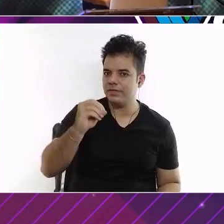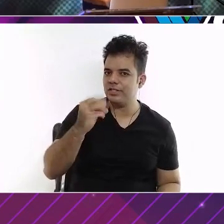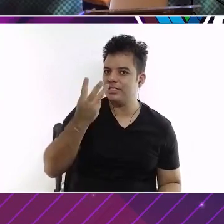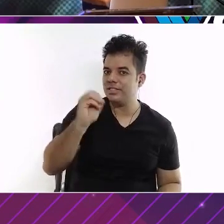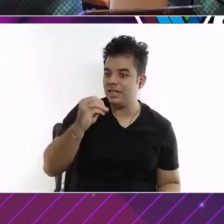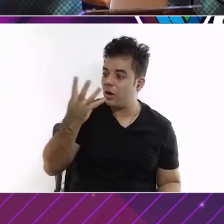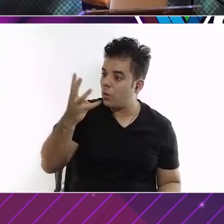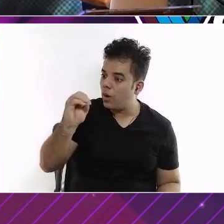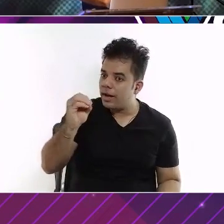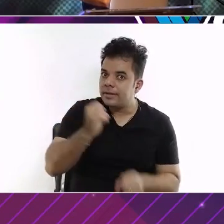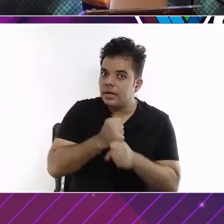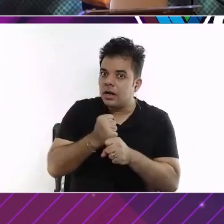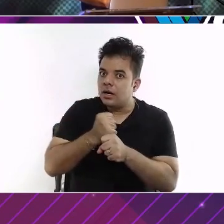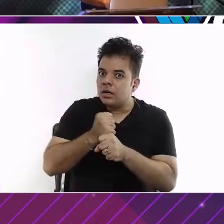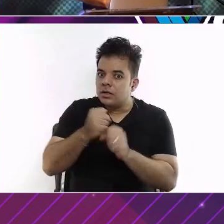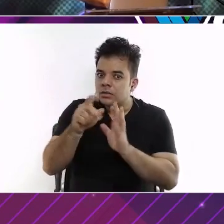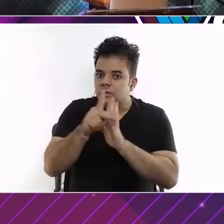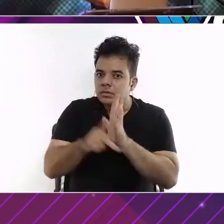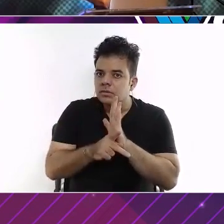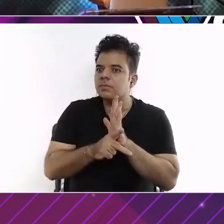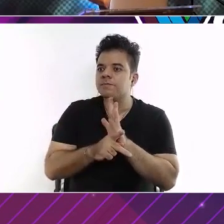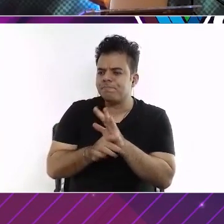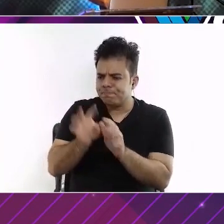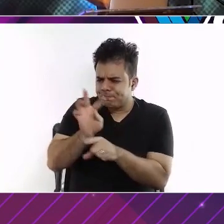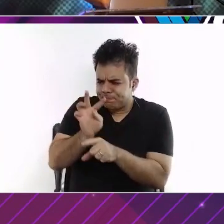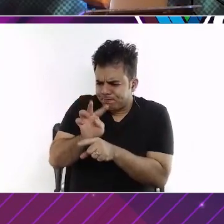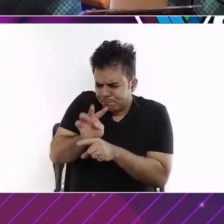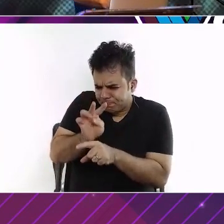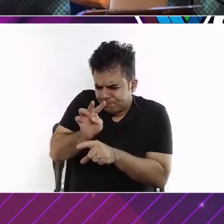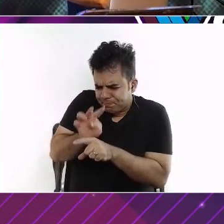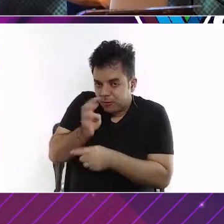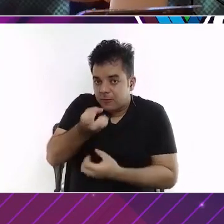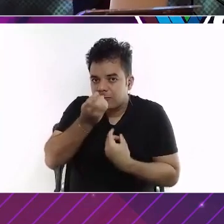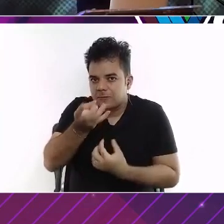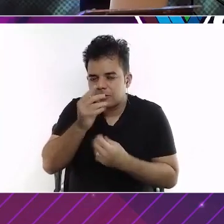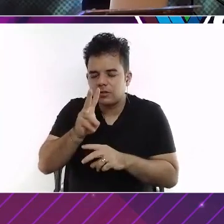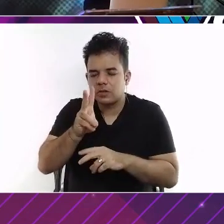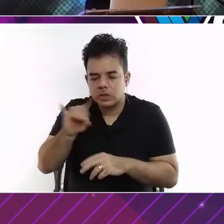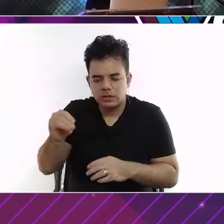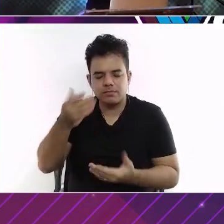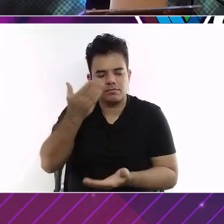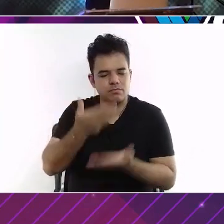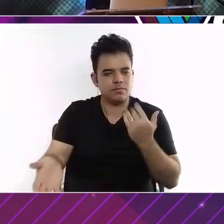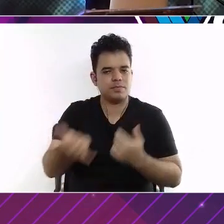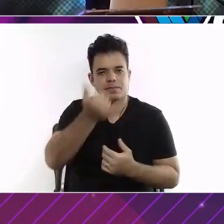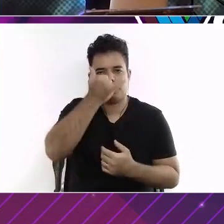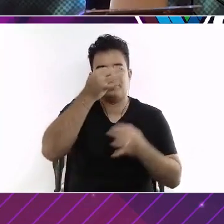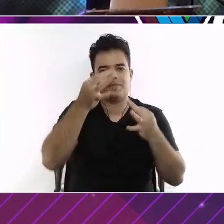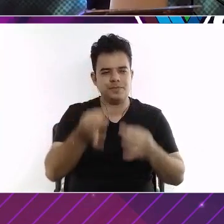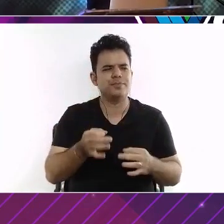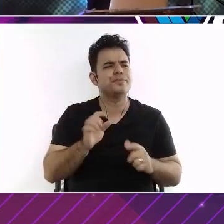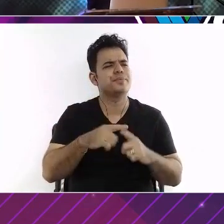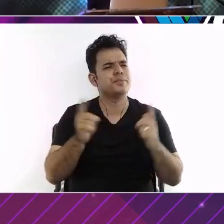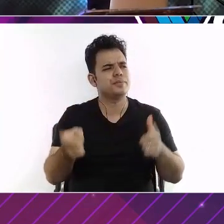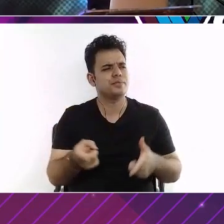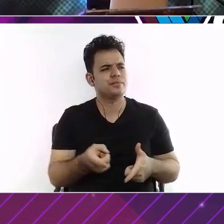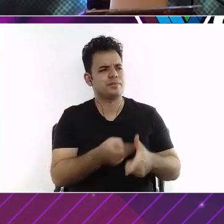40 anos. Se a gente não cuidar de informação, a gente vai se perder. E a dívida, ou o